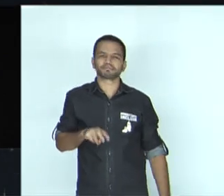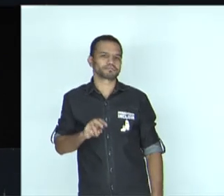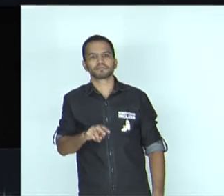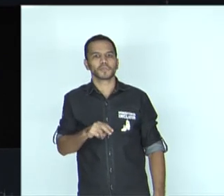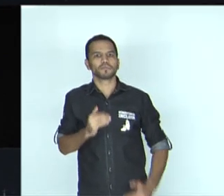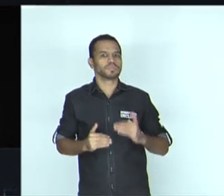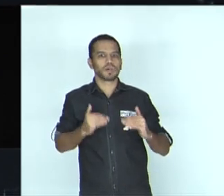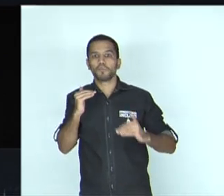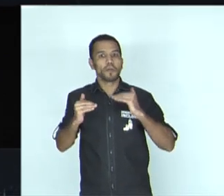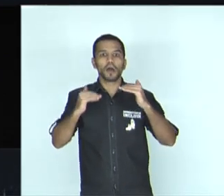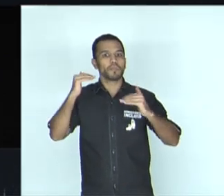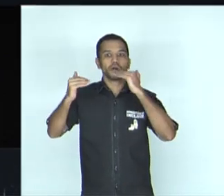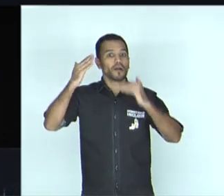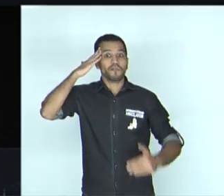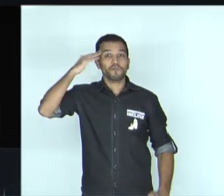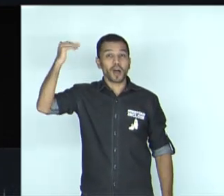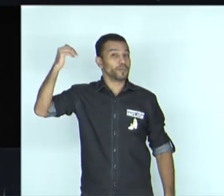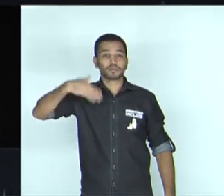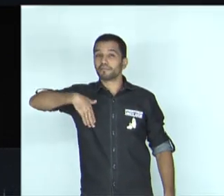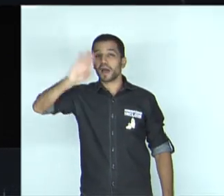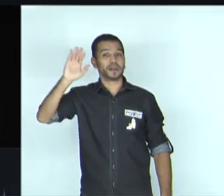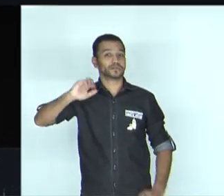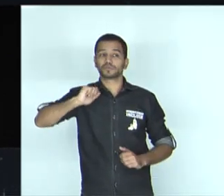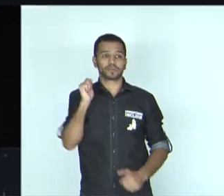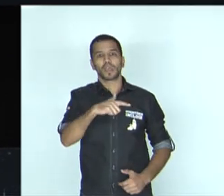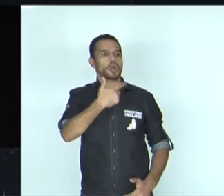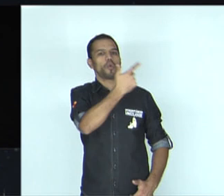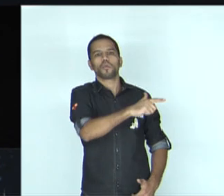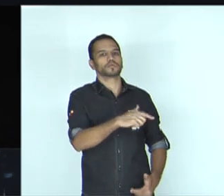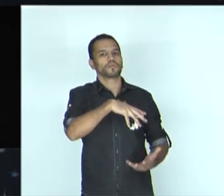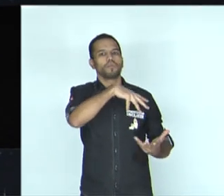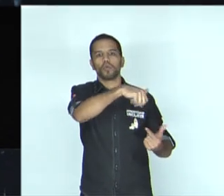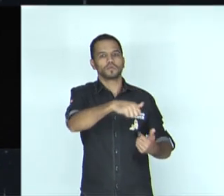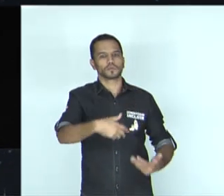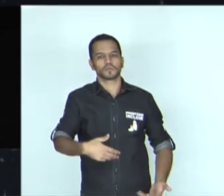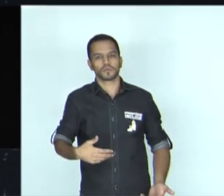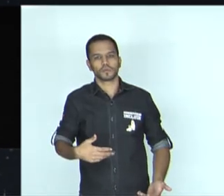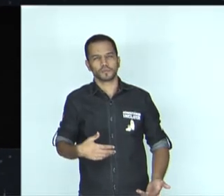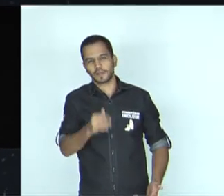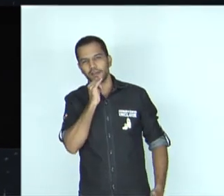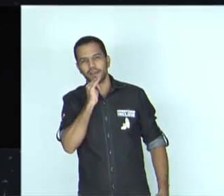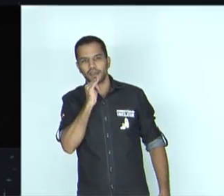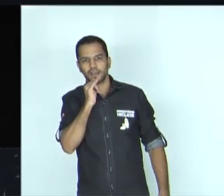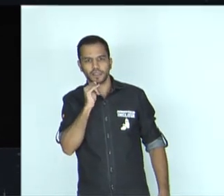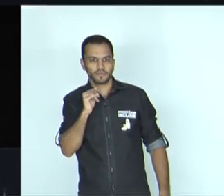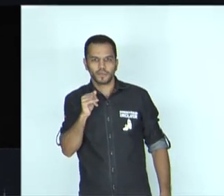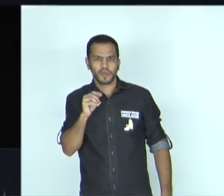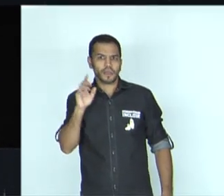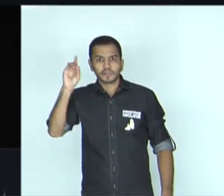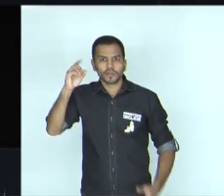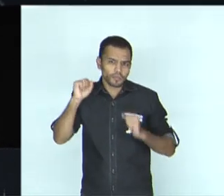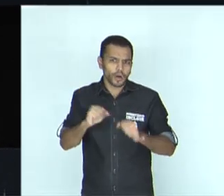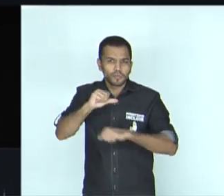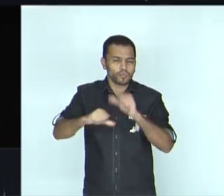Deixa eu te falar uma coisa. Se Deus quiser, pega um Josué e pega você. E muda a nossa história agora.